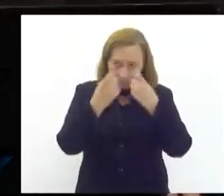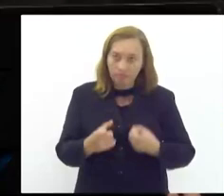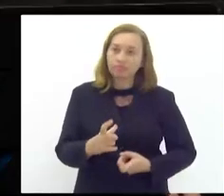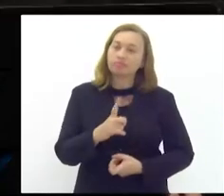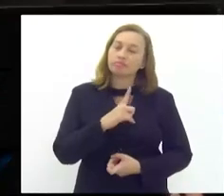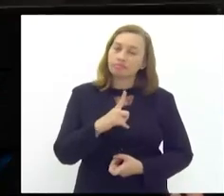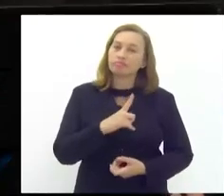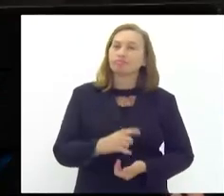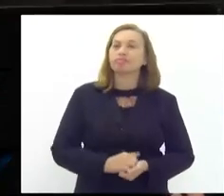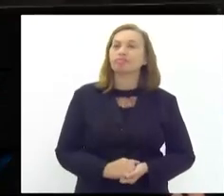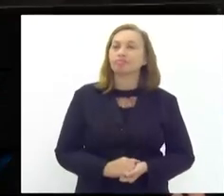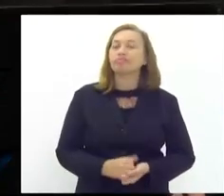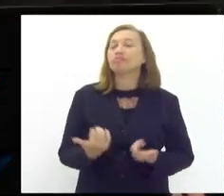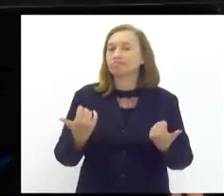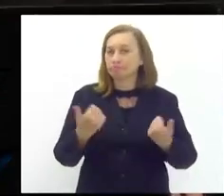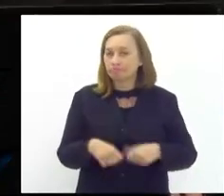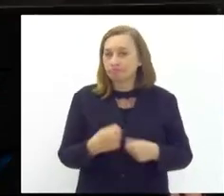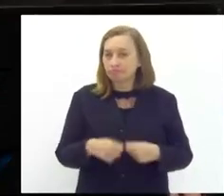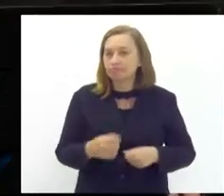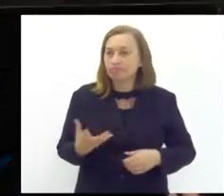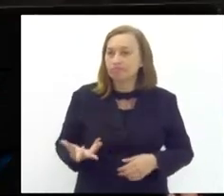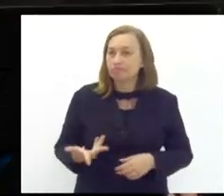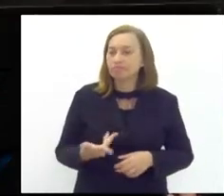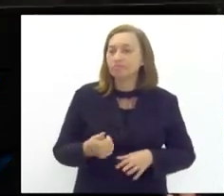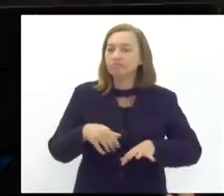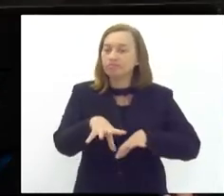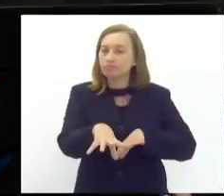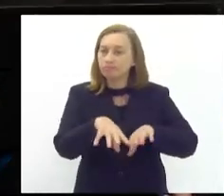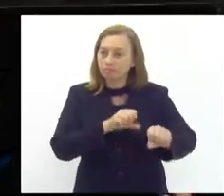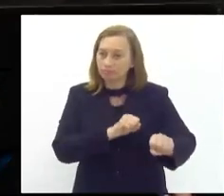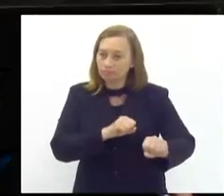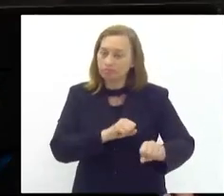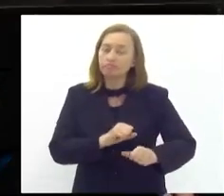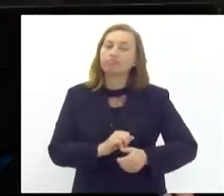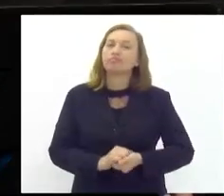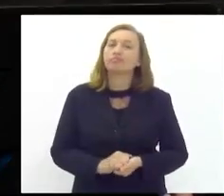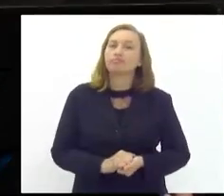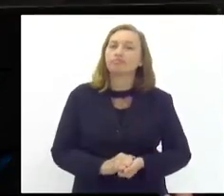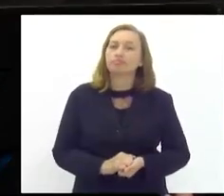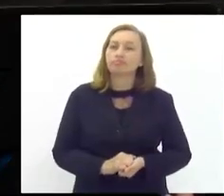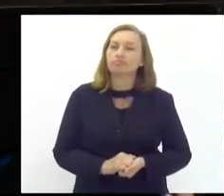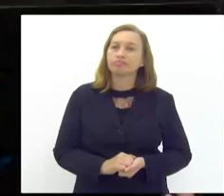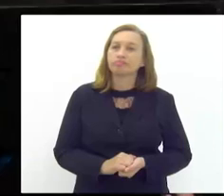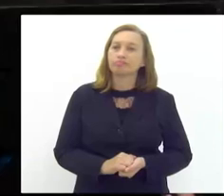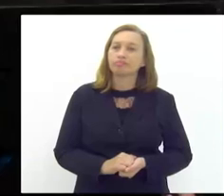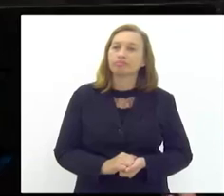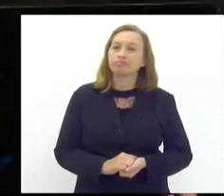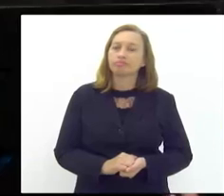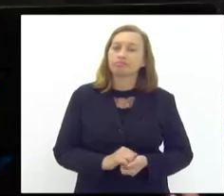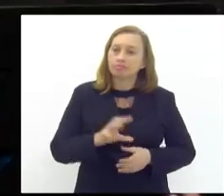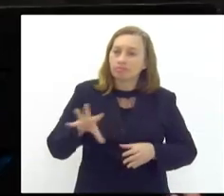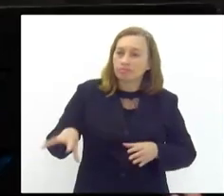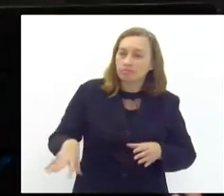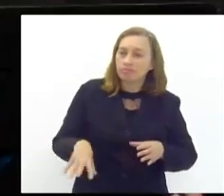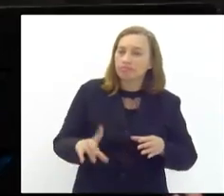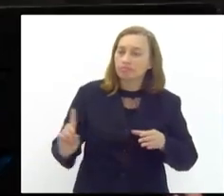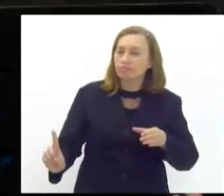e que precisam de uma qualificação profissional de uma requalificação para ser reinserida e inserida